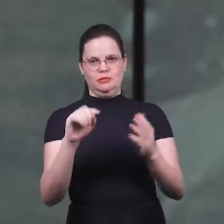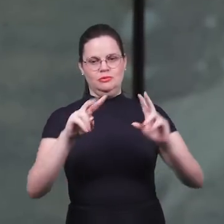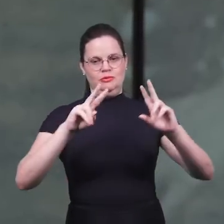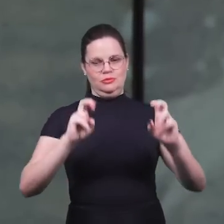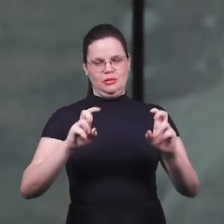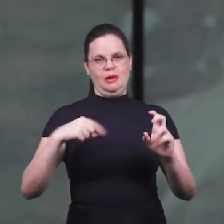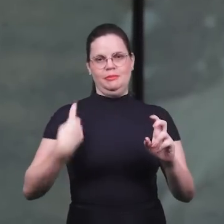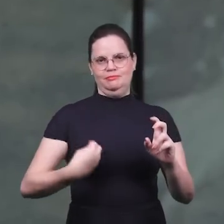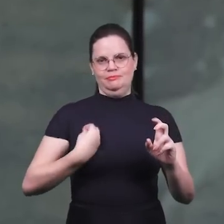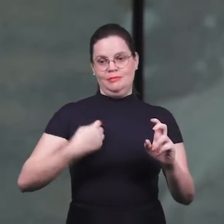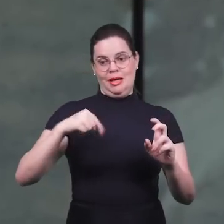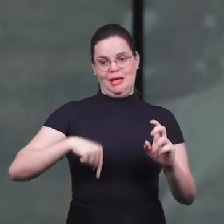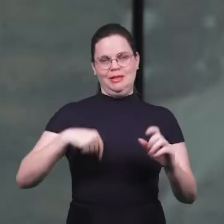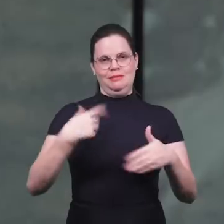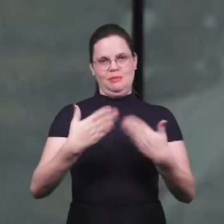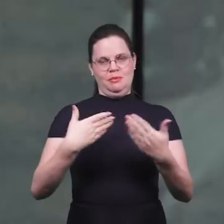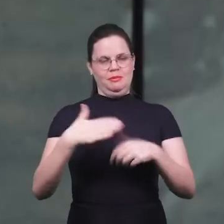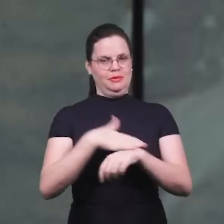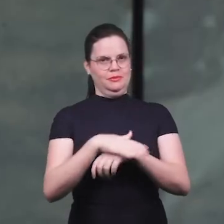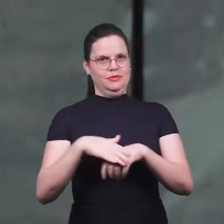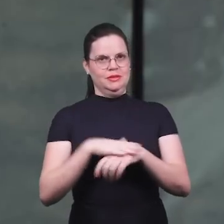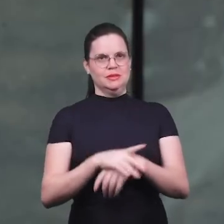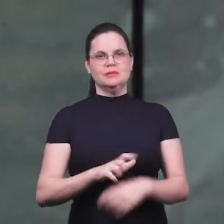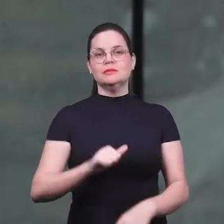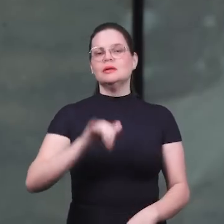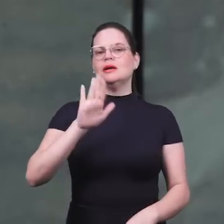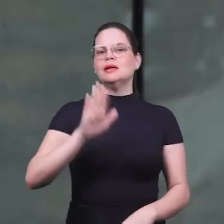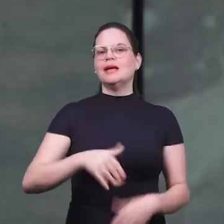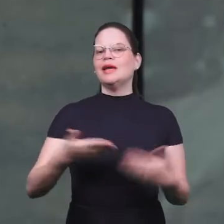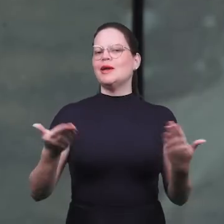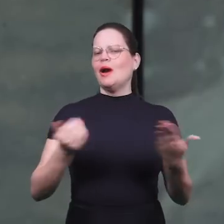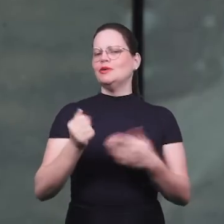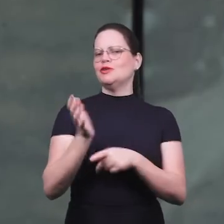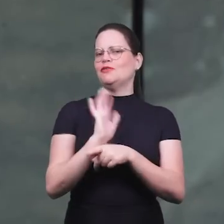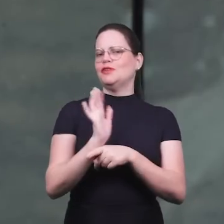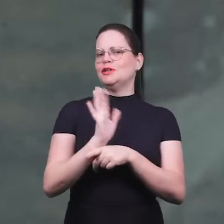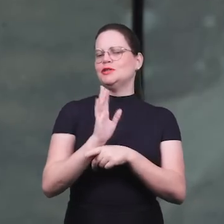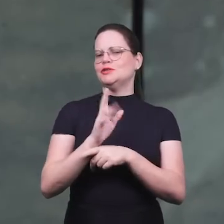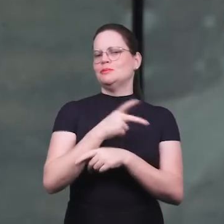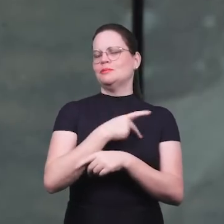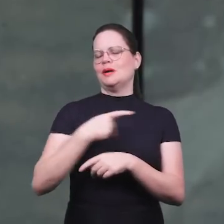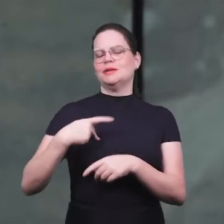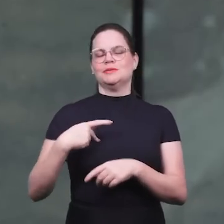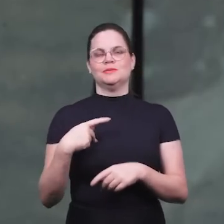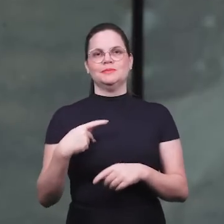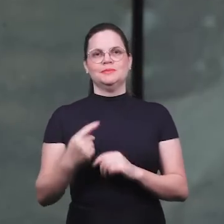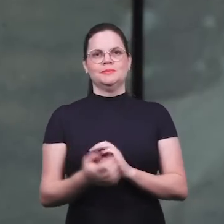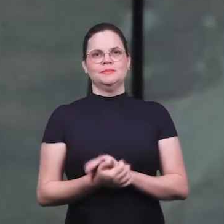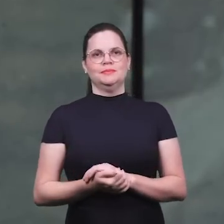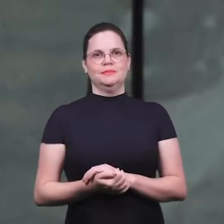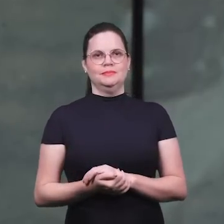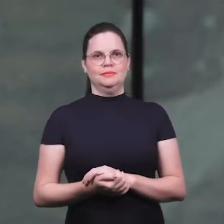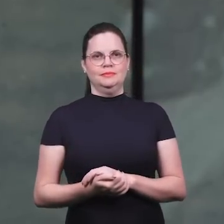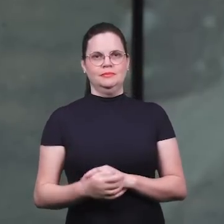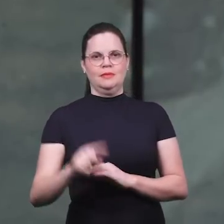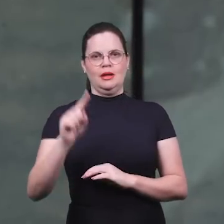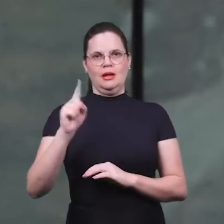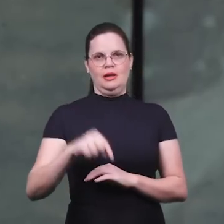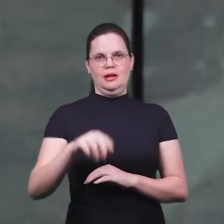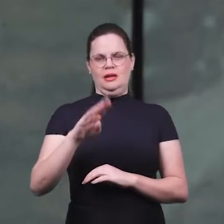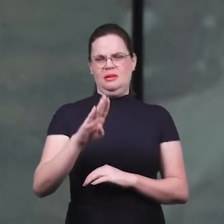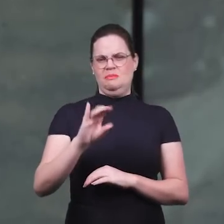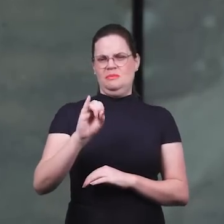o tema que nós estamos trabalhando. Quem vai trazer essa participação é um pastor